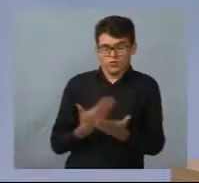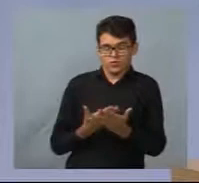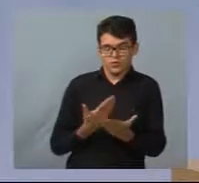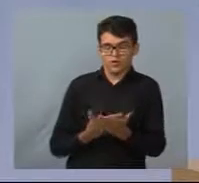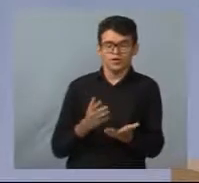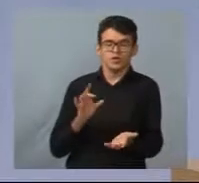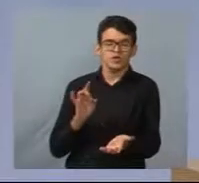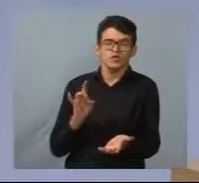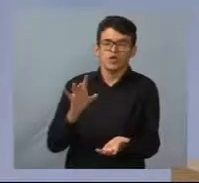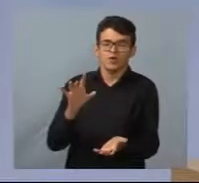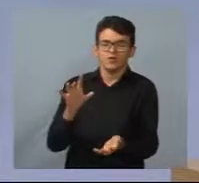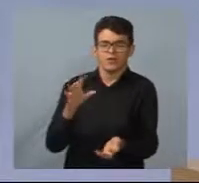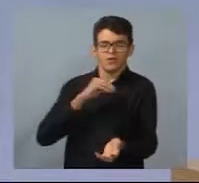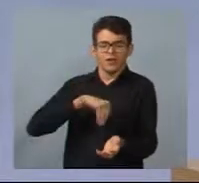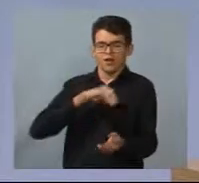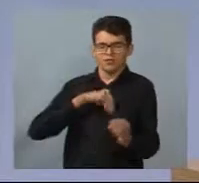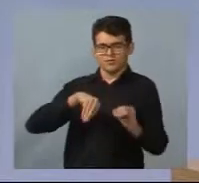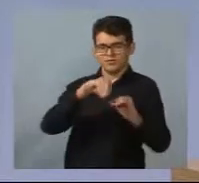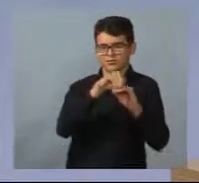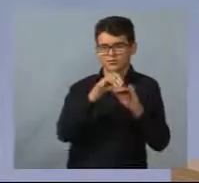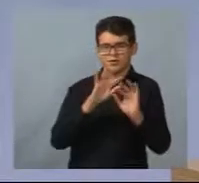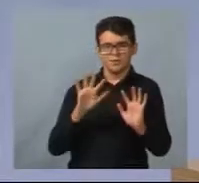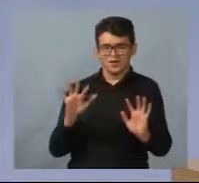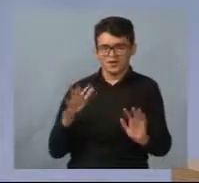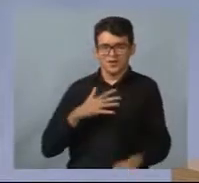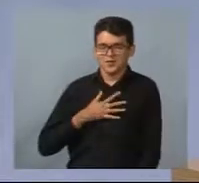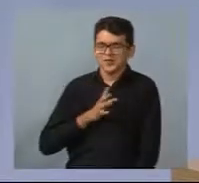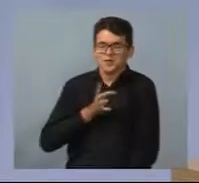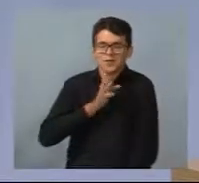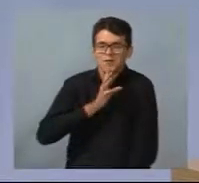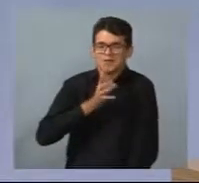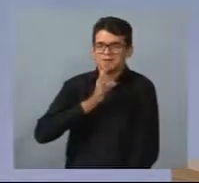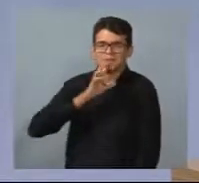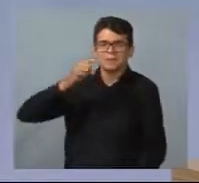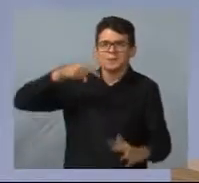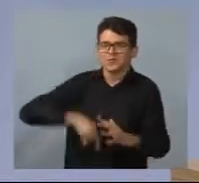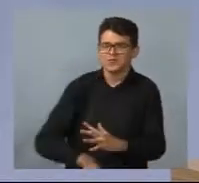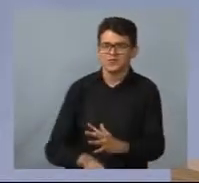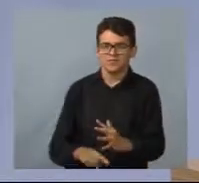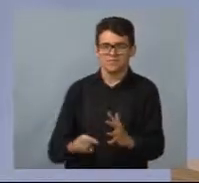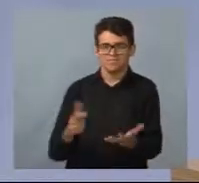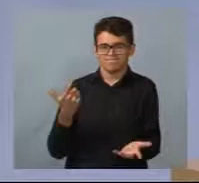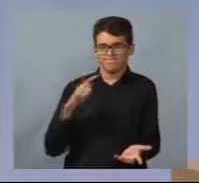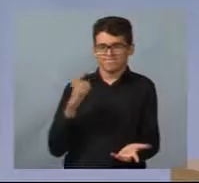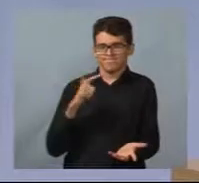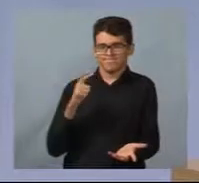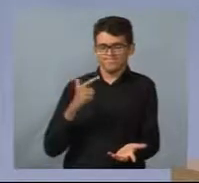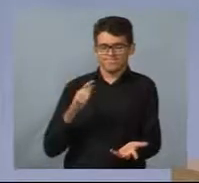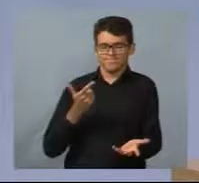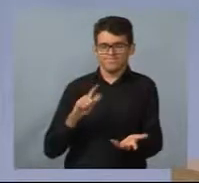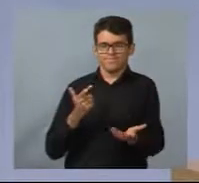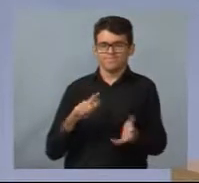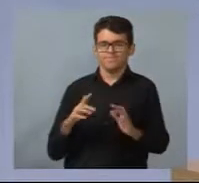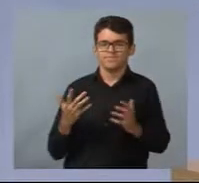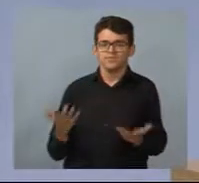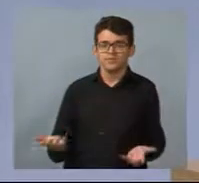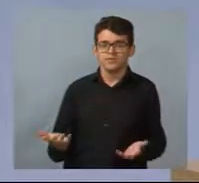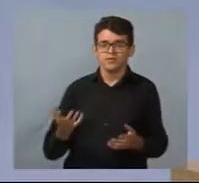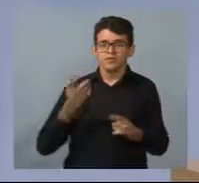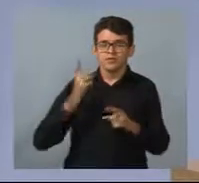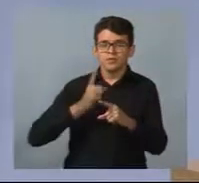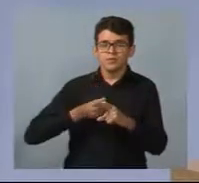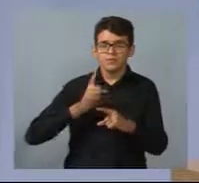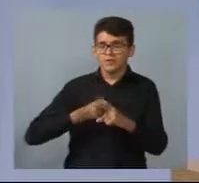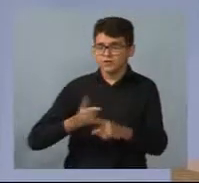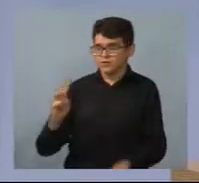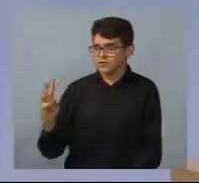mas, na verdade, eu não tenho qualificação jurídica para analisar juridicamente um caso que foi resolvido